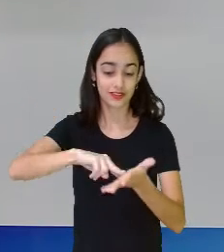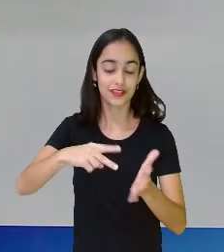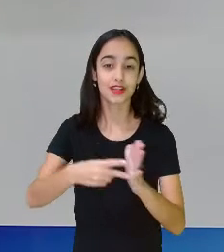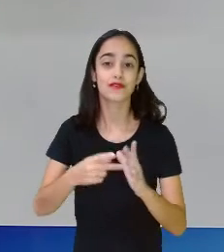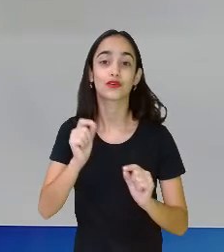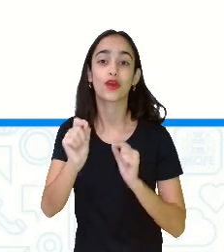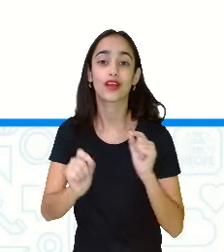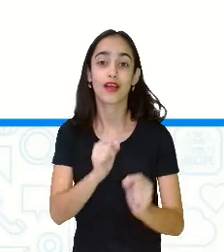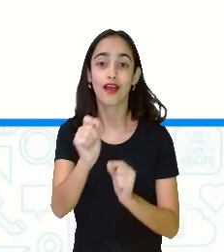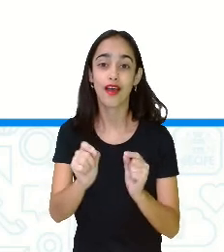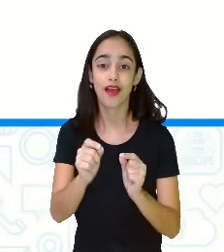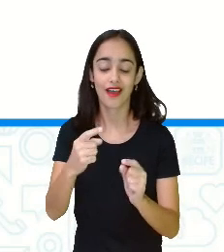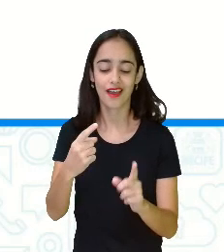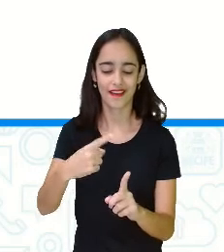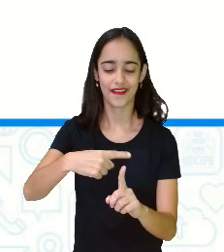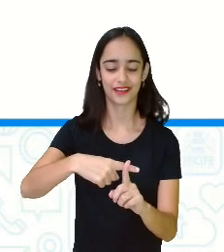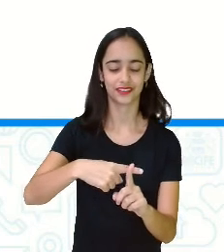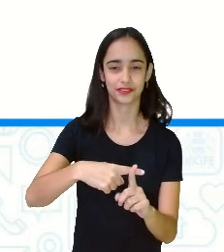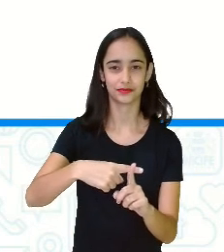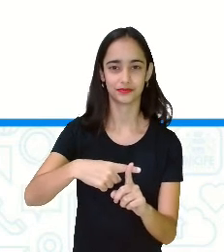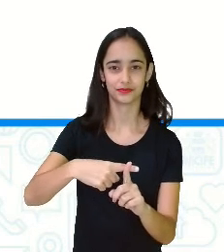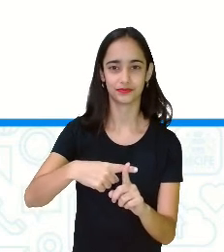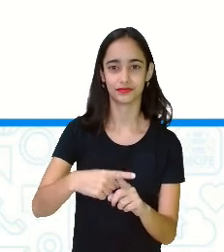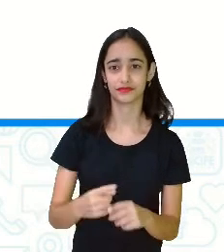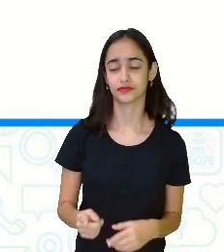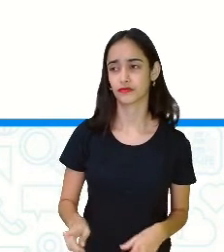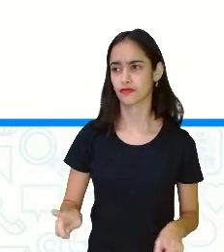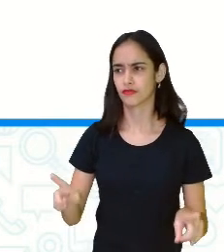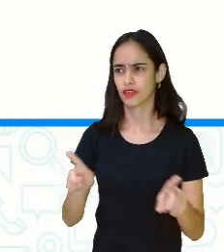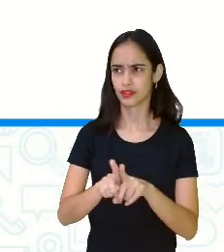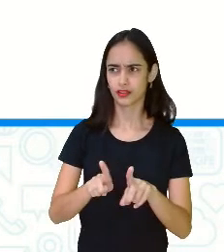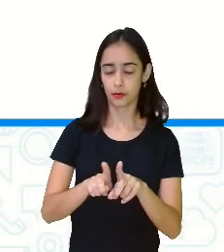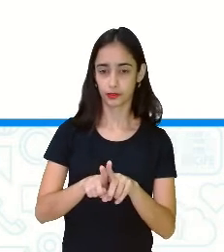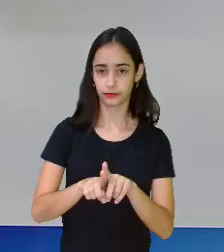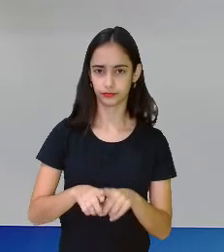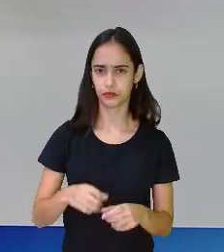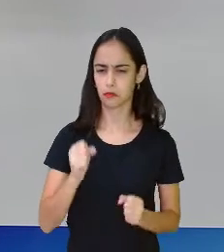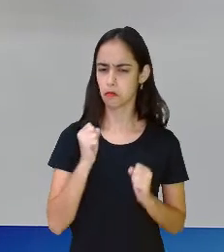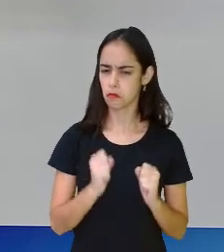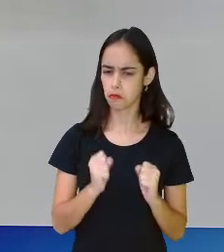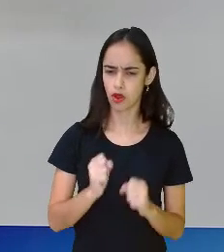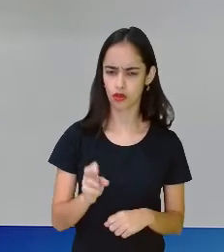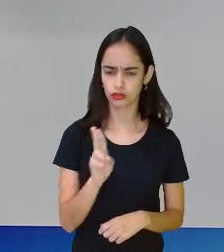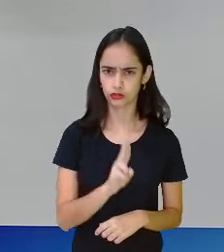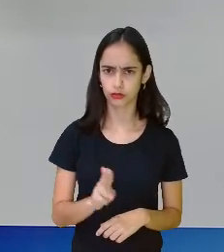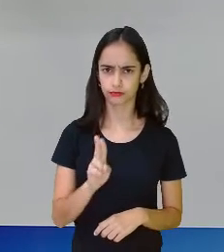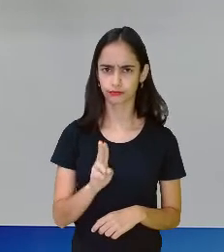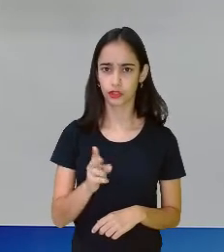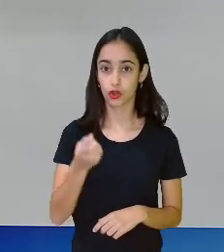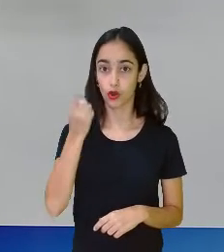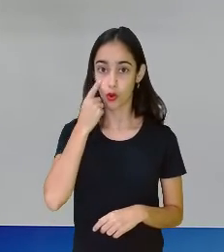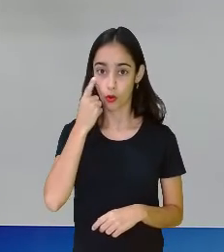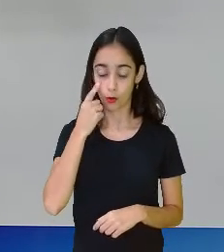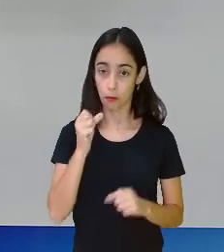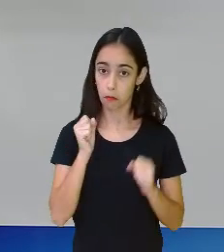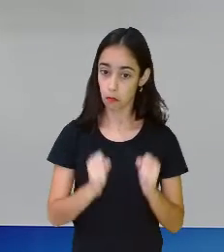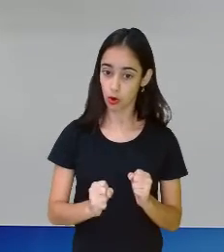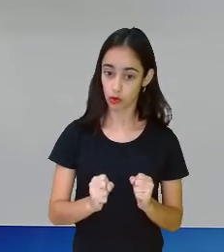de acrescentar. São palavras básicas, preste atenção. Juntar,